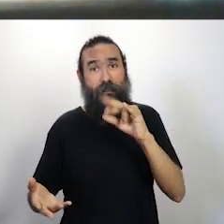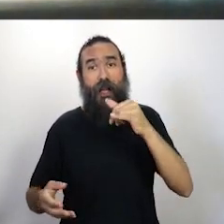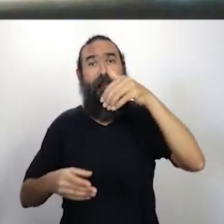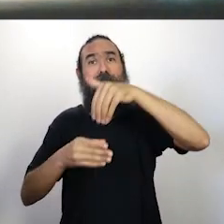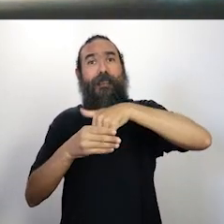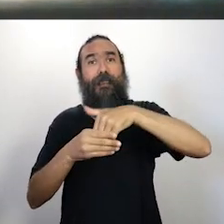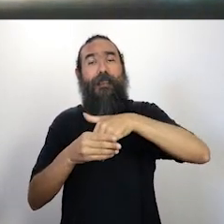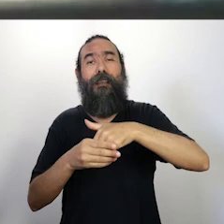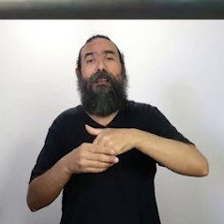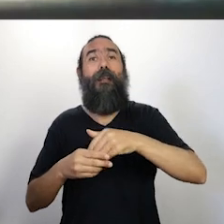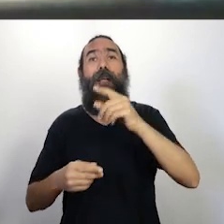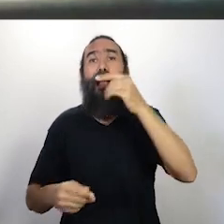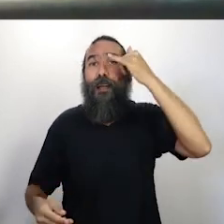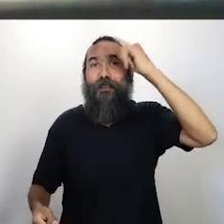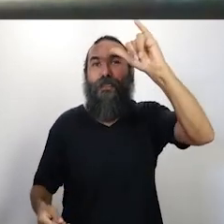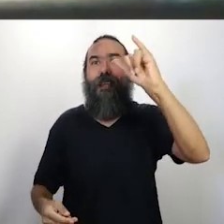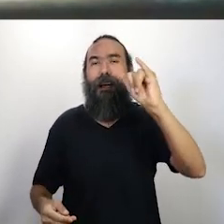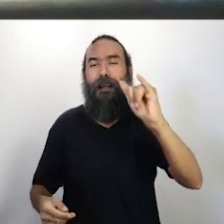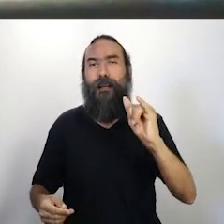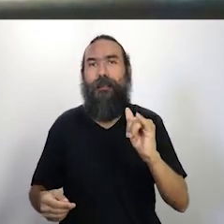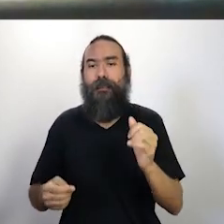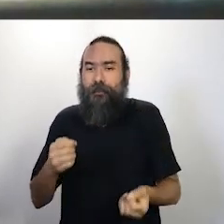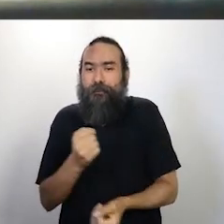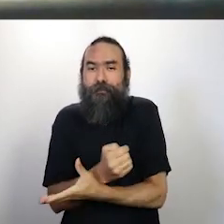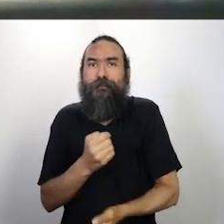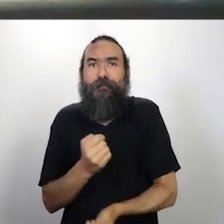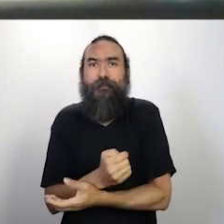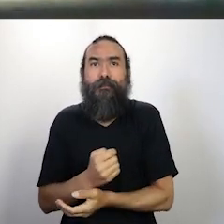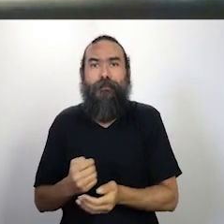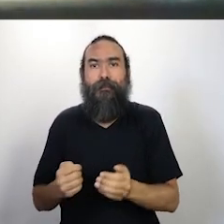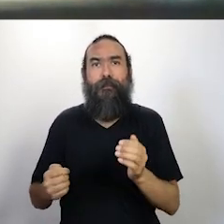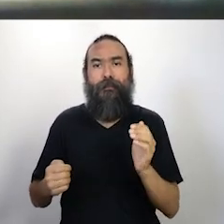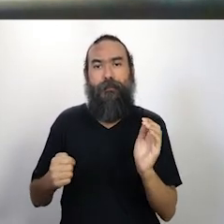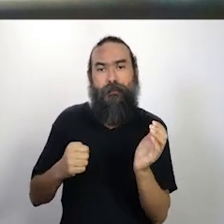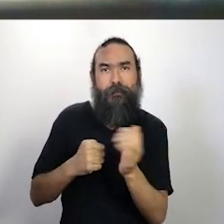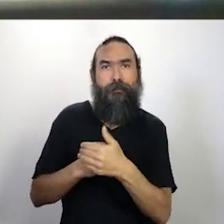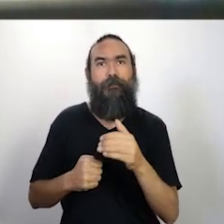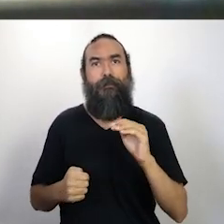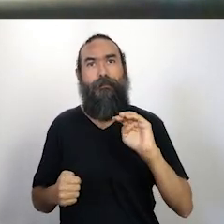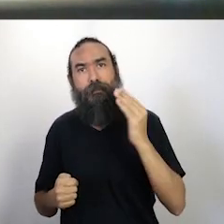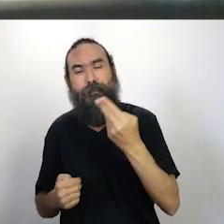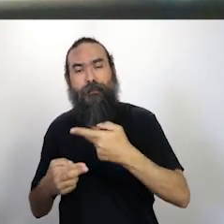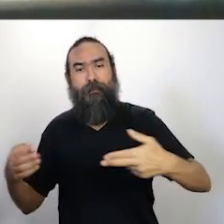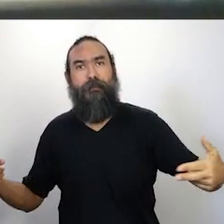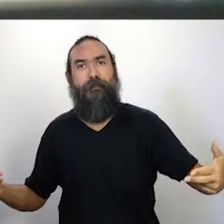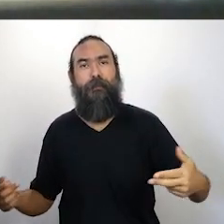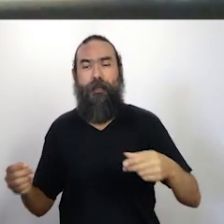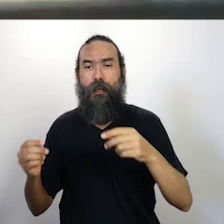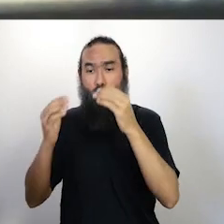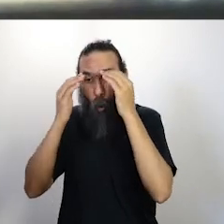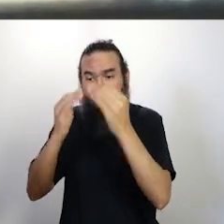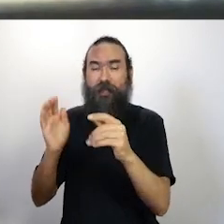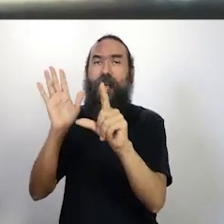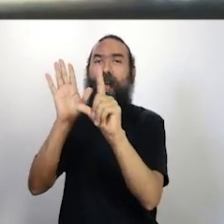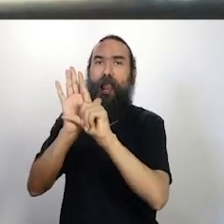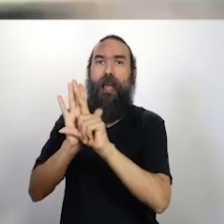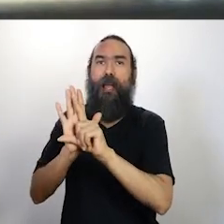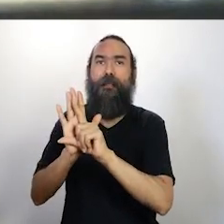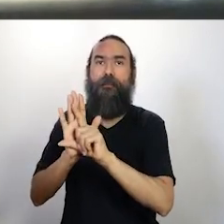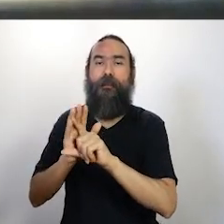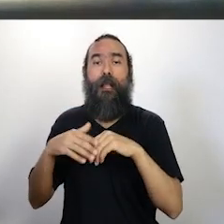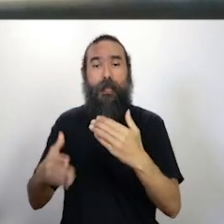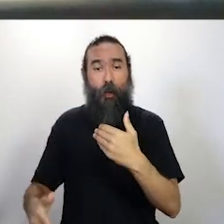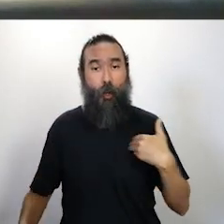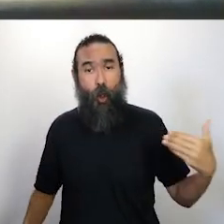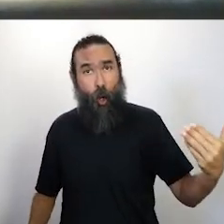e que esse recurso não seja utilizado de uma forma política e que não responda aos princípios da lei então é por isso que todos nós que somos